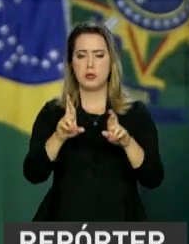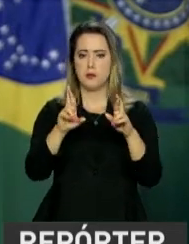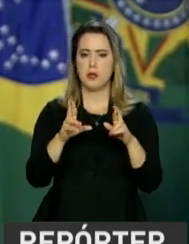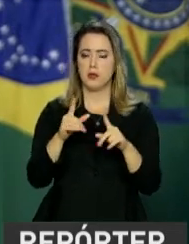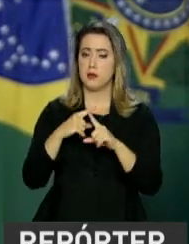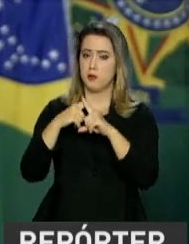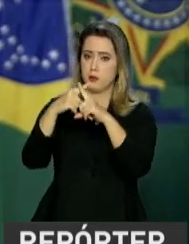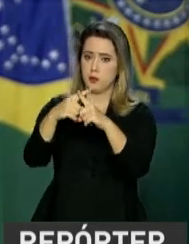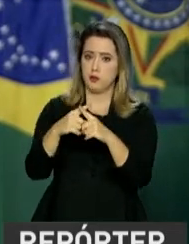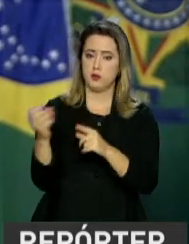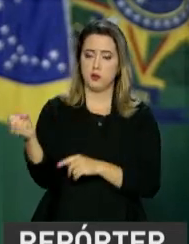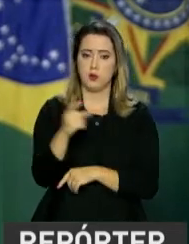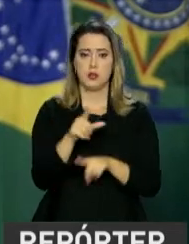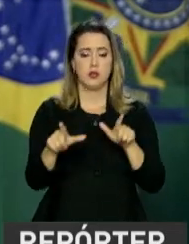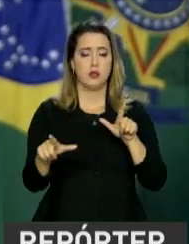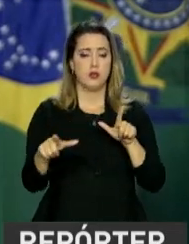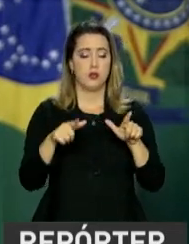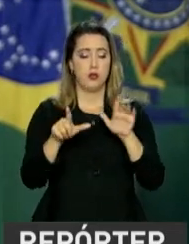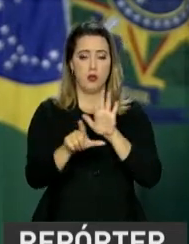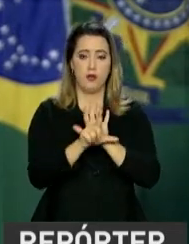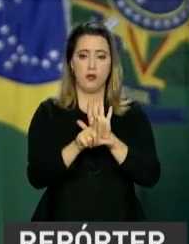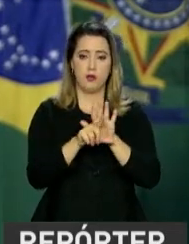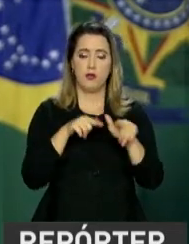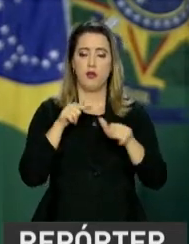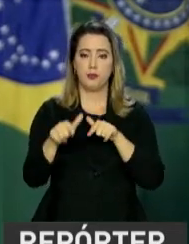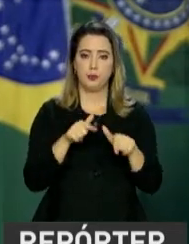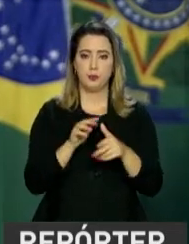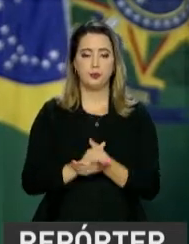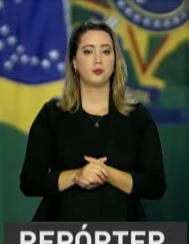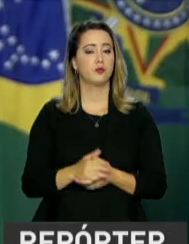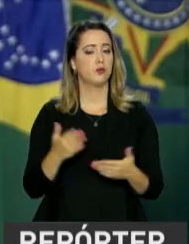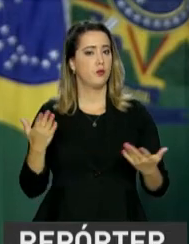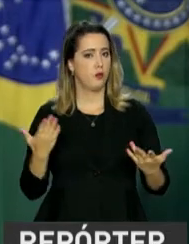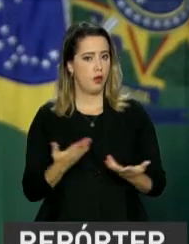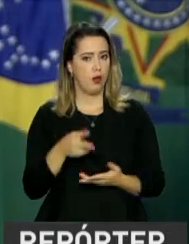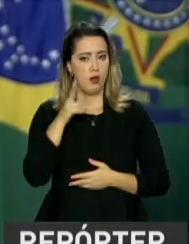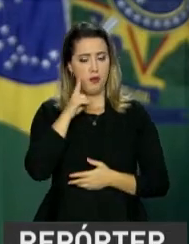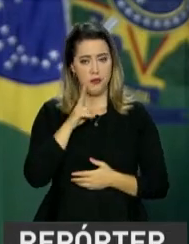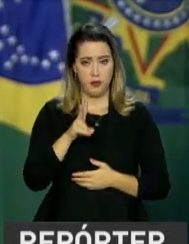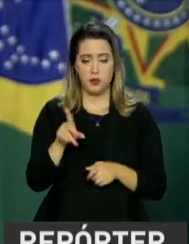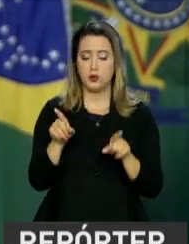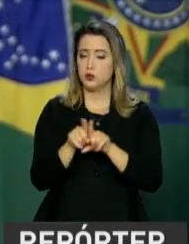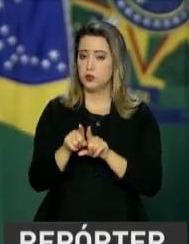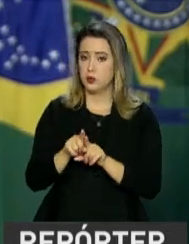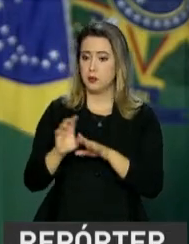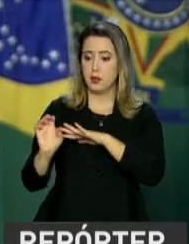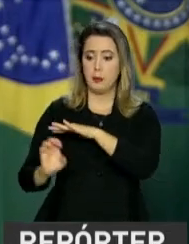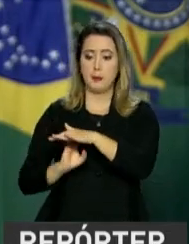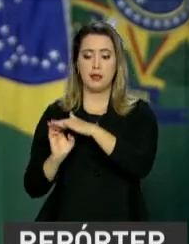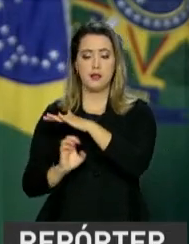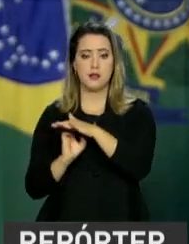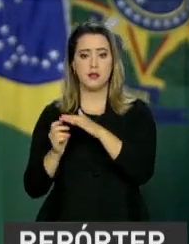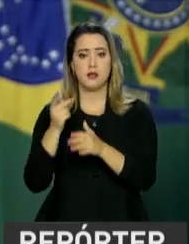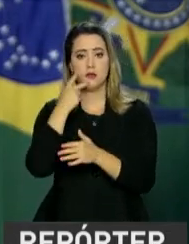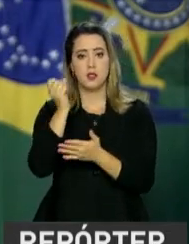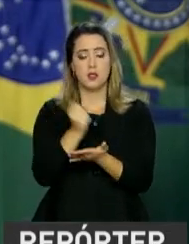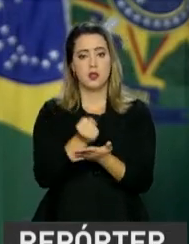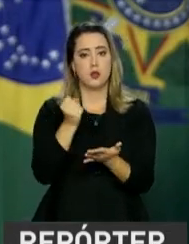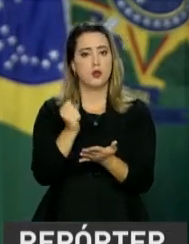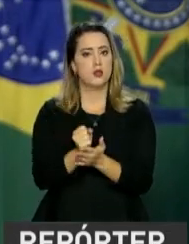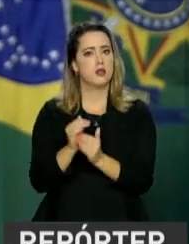com essa modernização da lei trabalhista e ouço relatos de empresários que as contratações